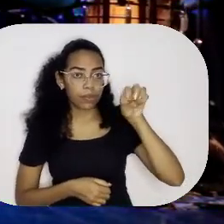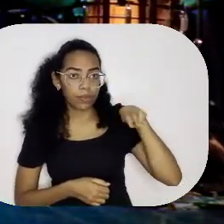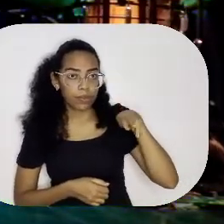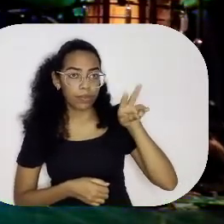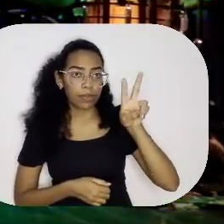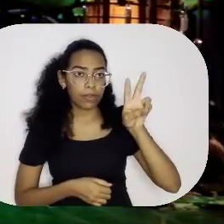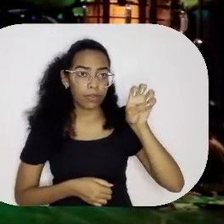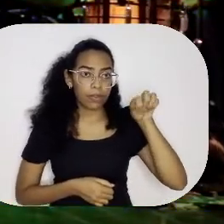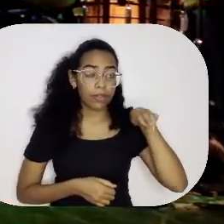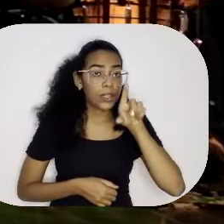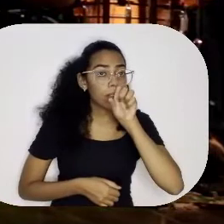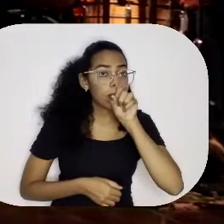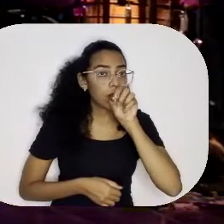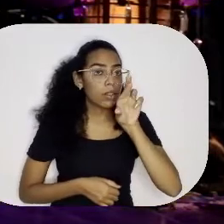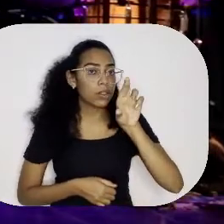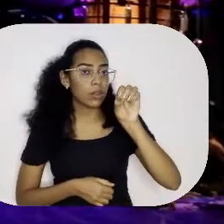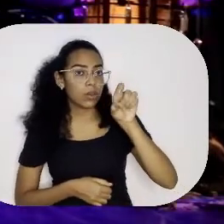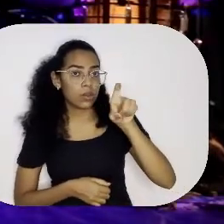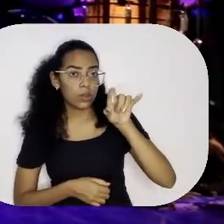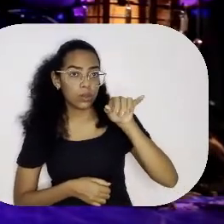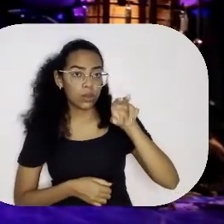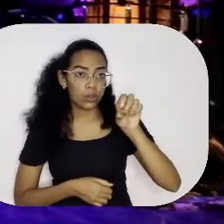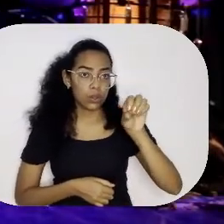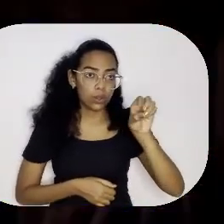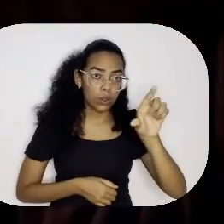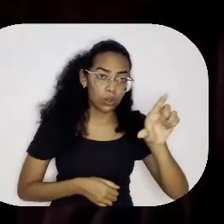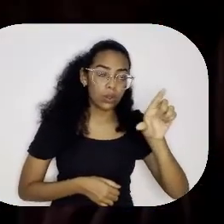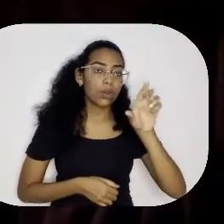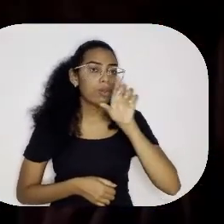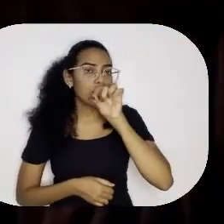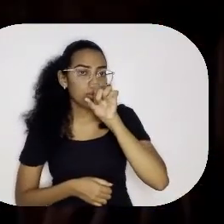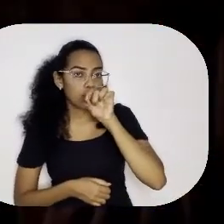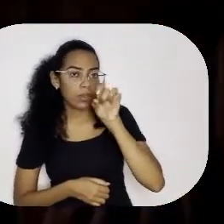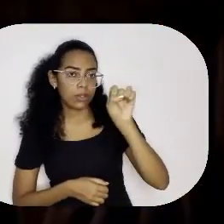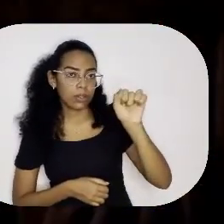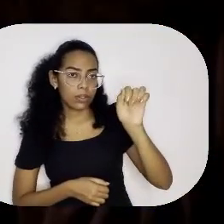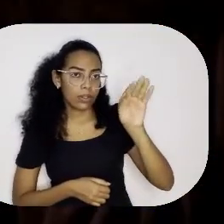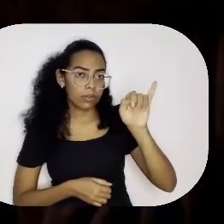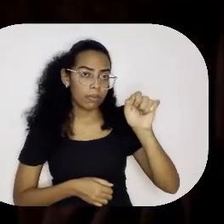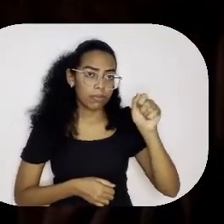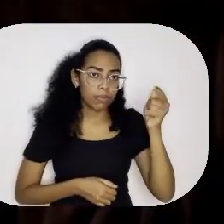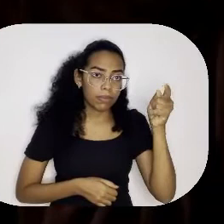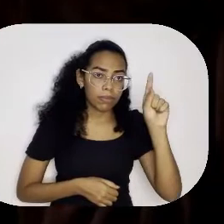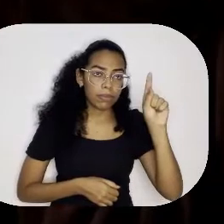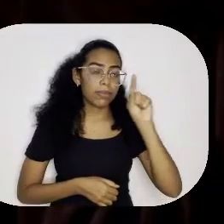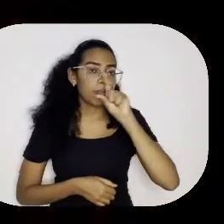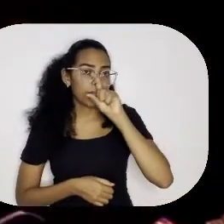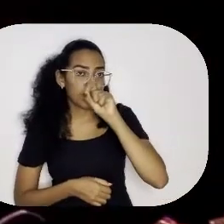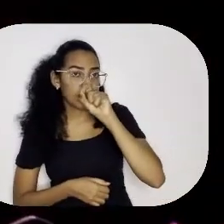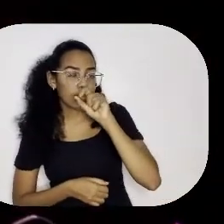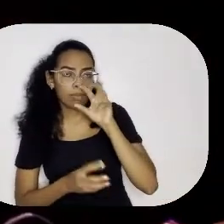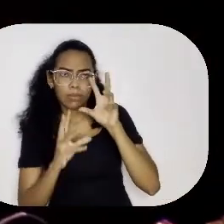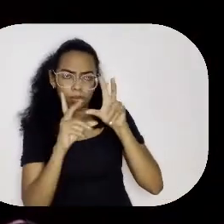Roxinol, canta bem te vi, canta sabiá. Quem sabe canta? Que